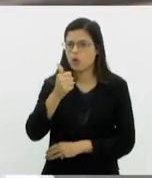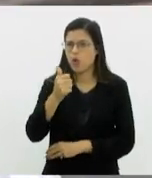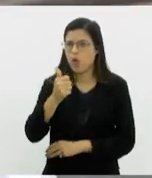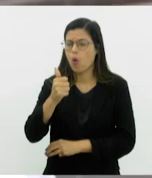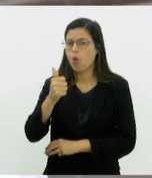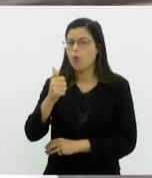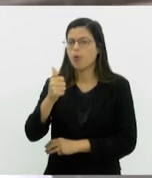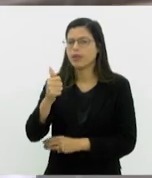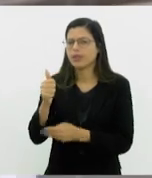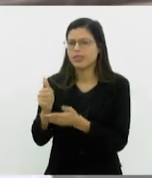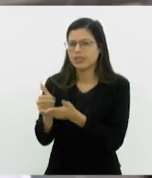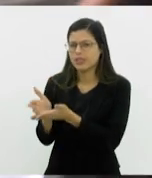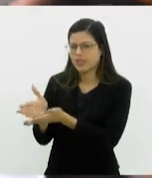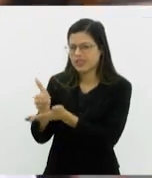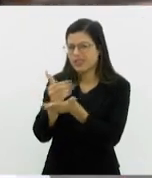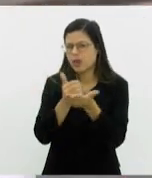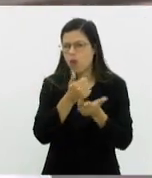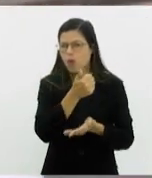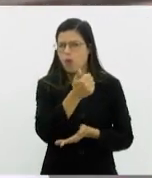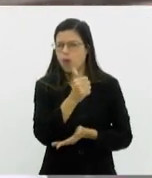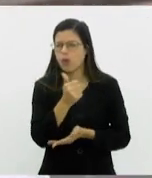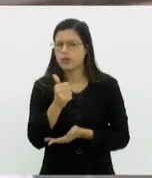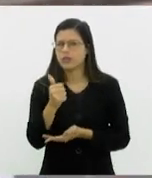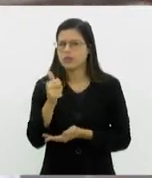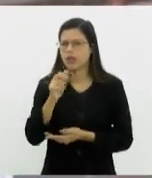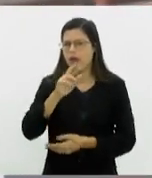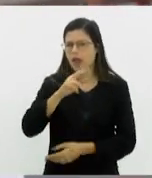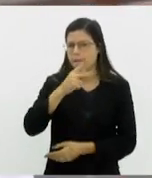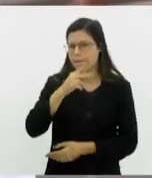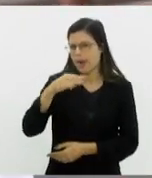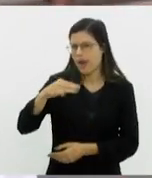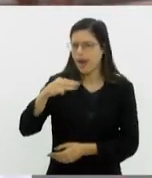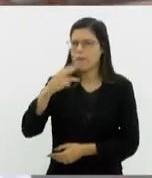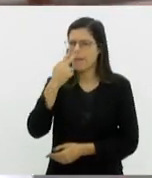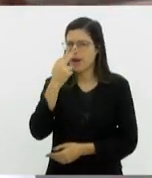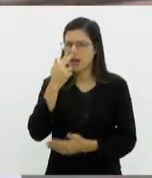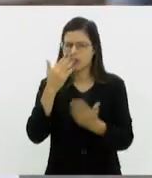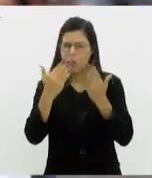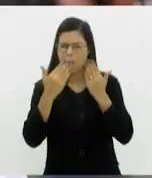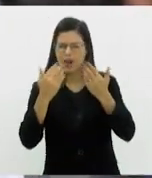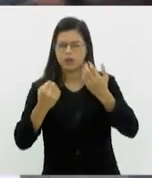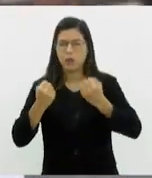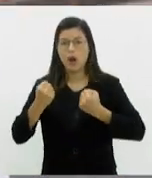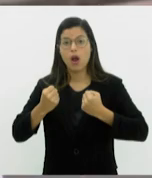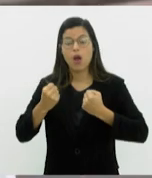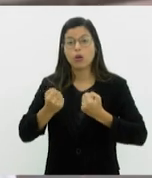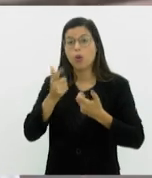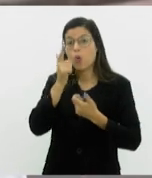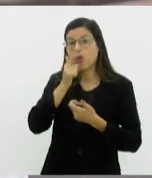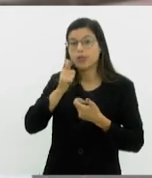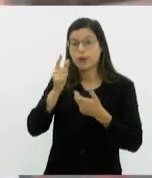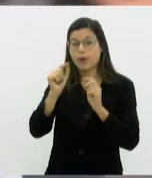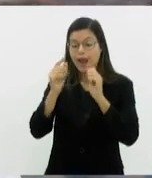dados, né, que a gente chama de Tesla, 11, como se fosse um RPM de carro, né? Então, que vê detalhes mínimos, né?